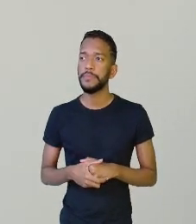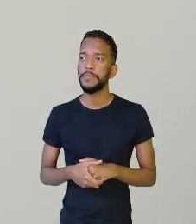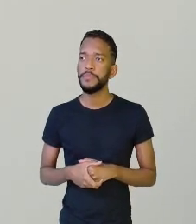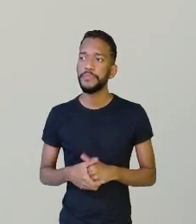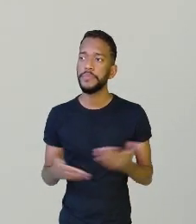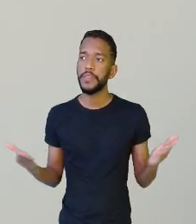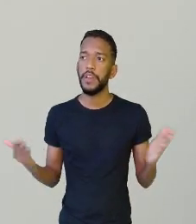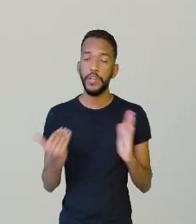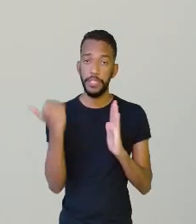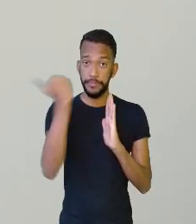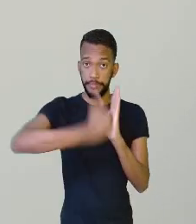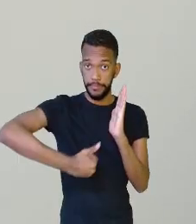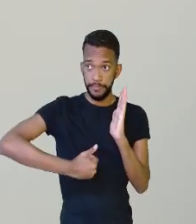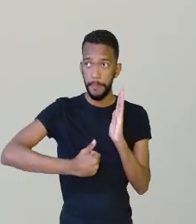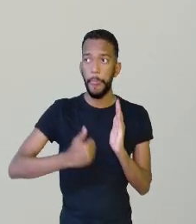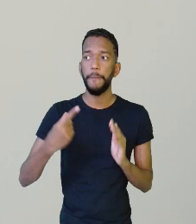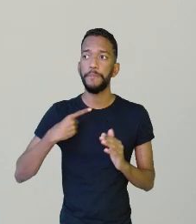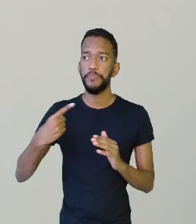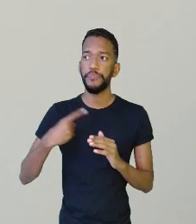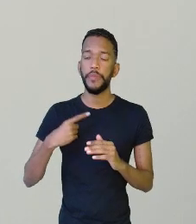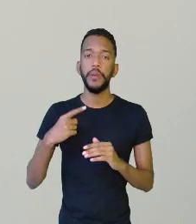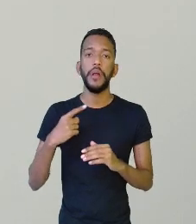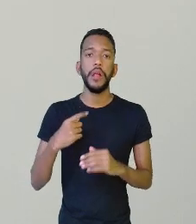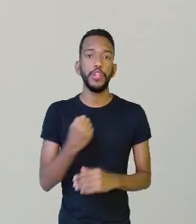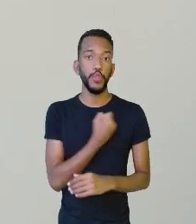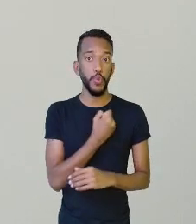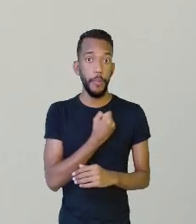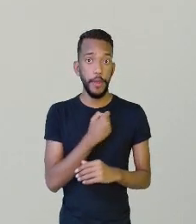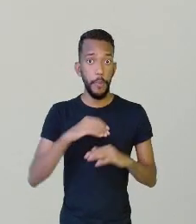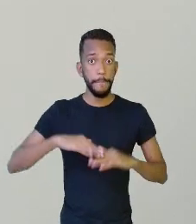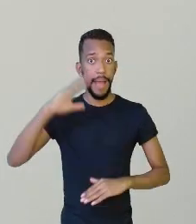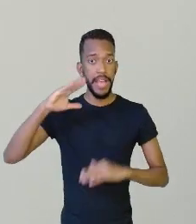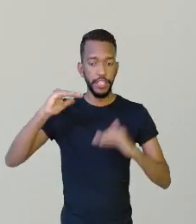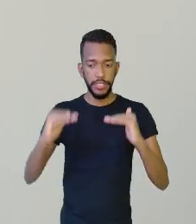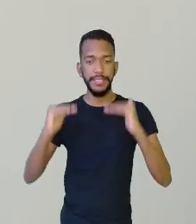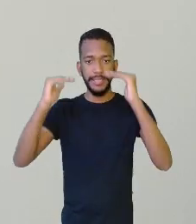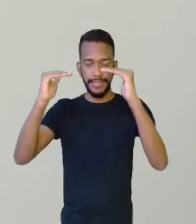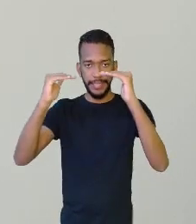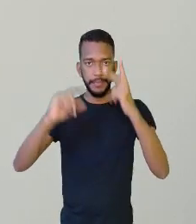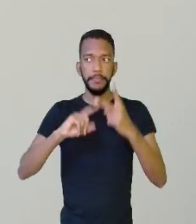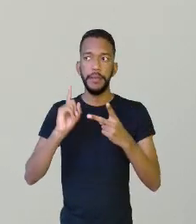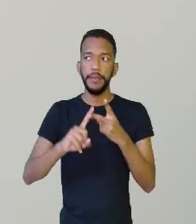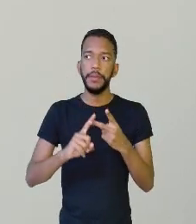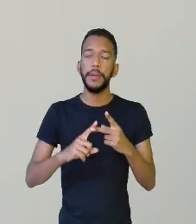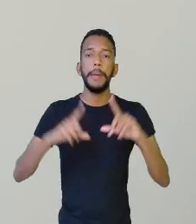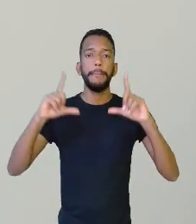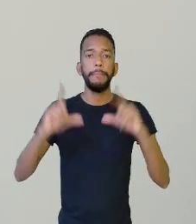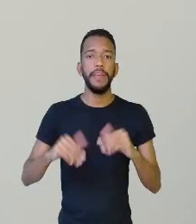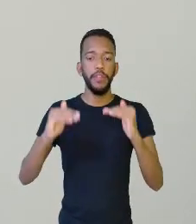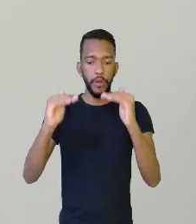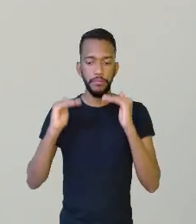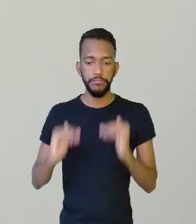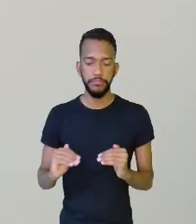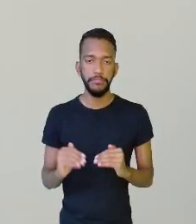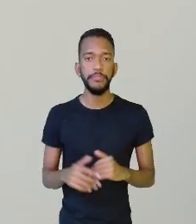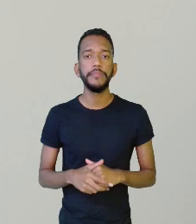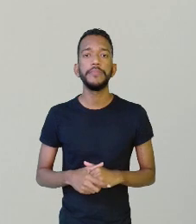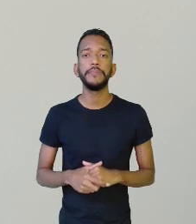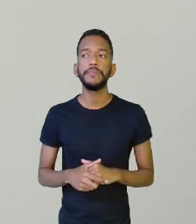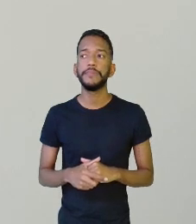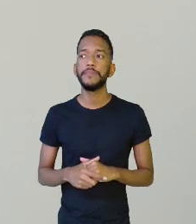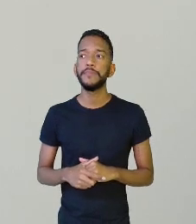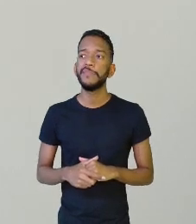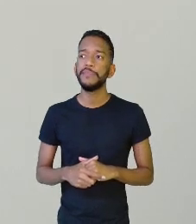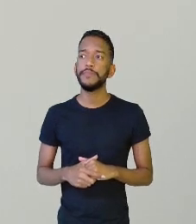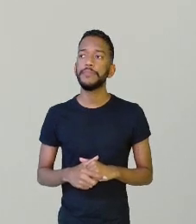Na subtração, o maior número ocupa o lugar do minuendo e o menor subtraindo. O resultado